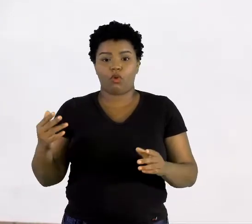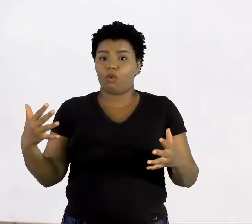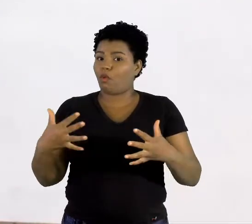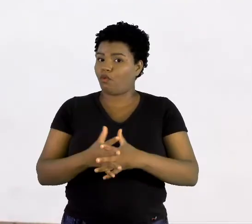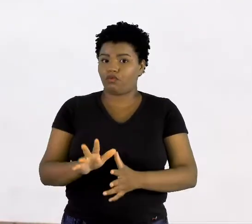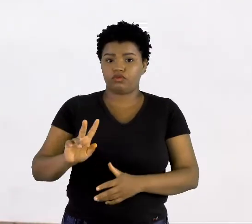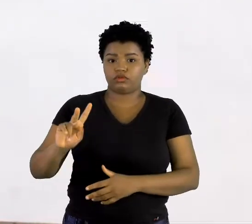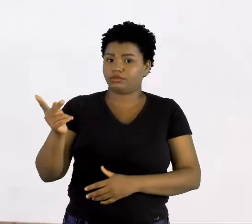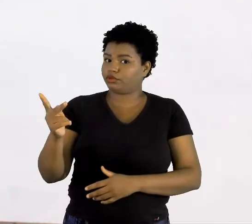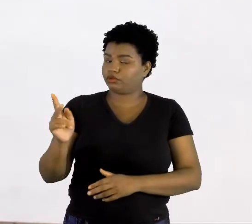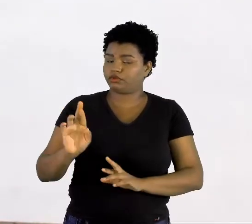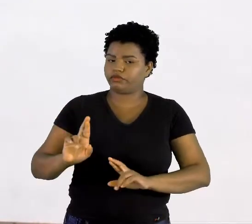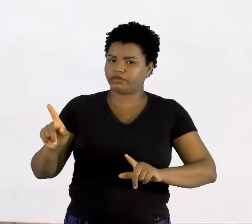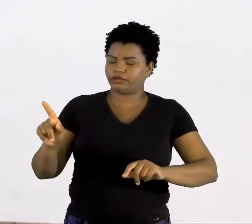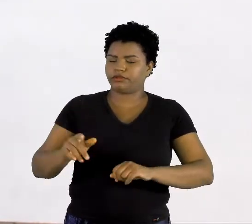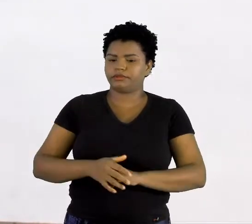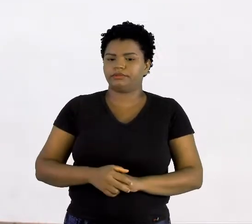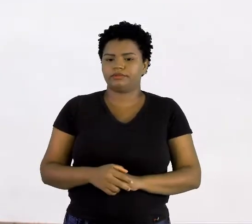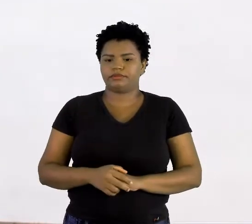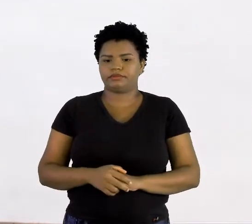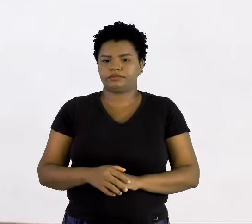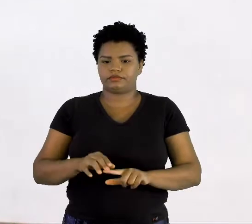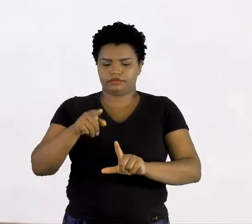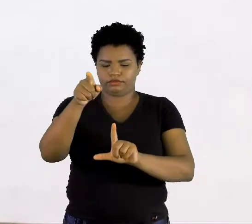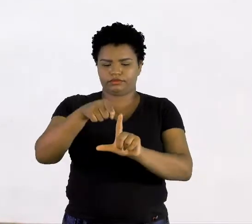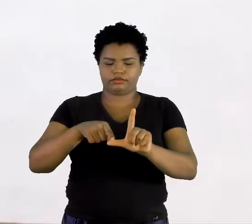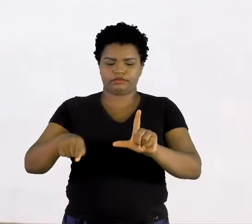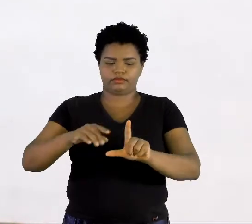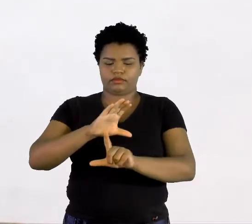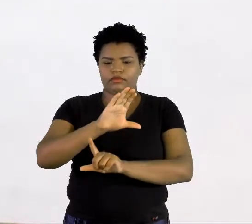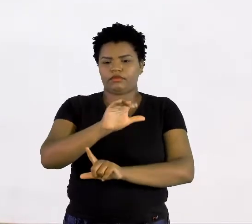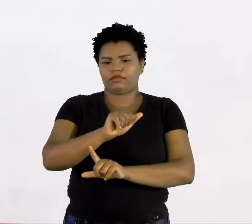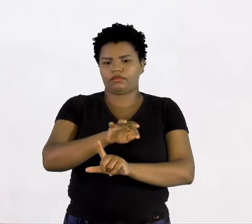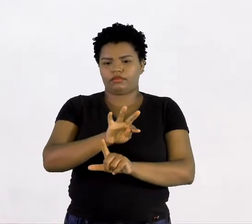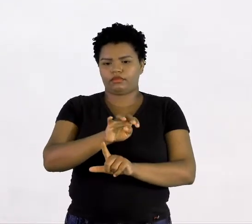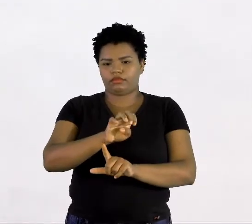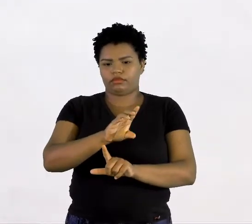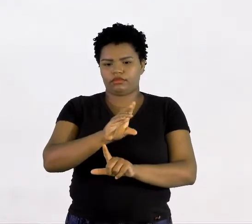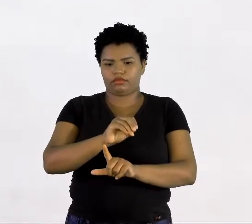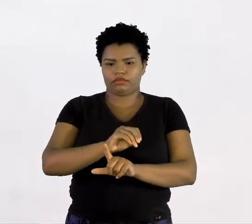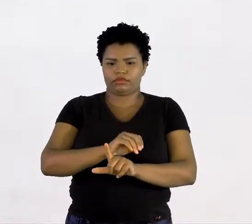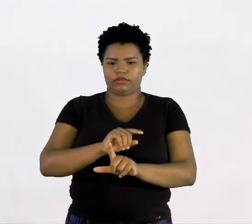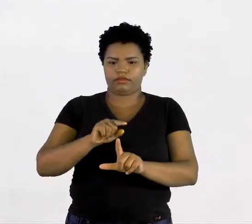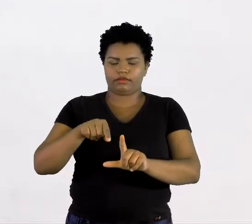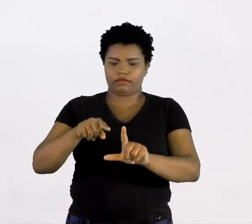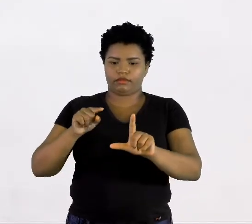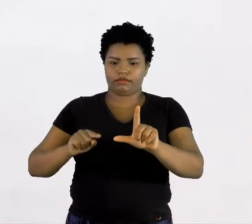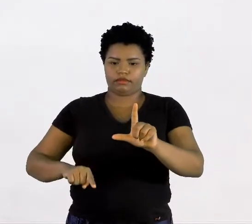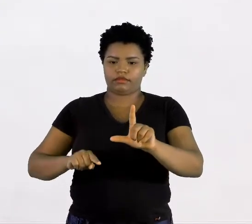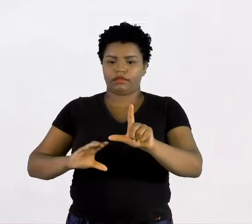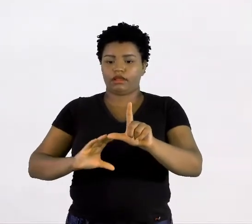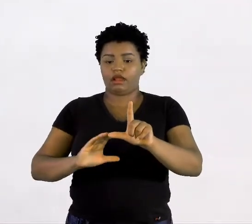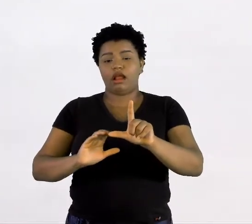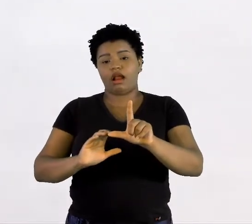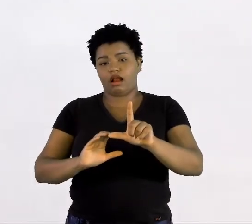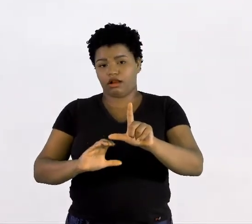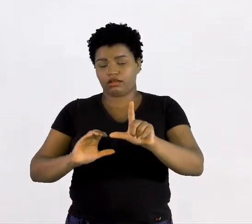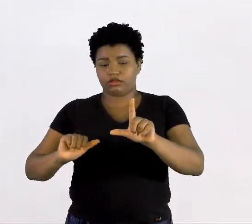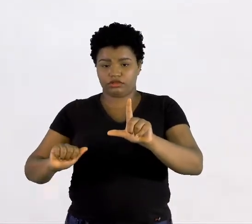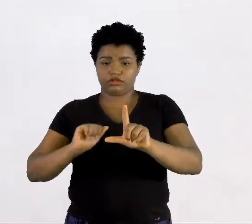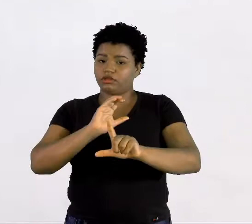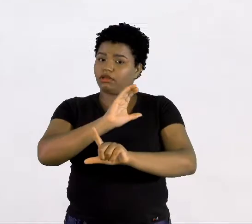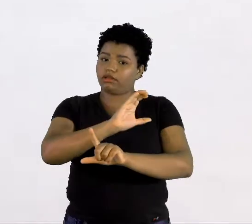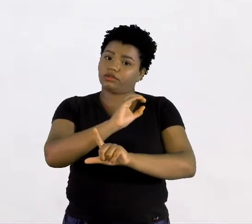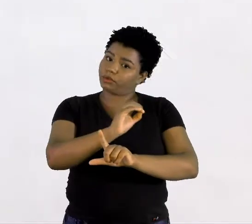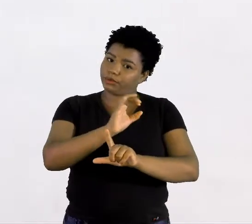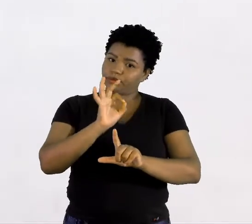As retas que formam o ângulo de 90 graus são os catetos. Se esse é o adjacente, esse é o oposto.